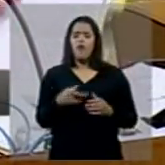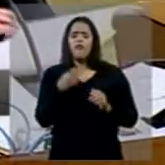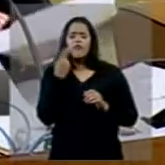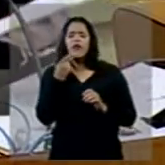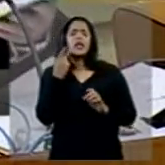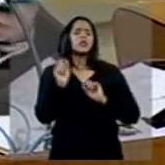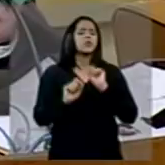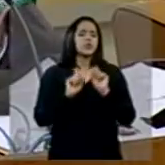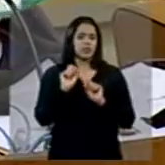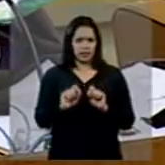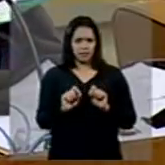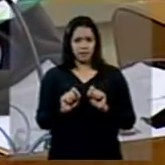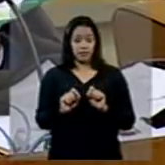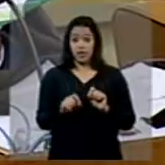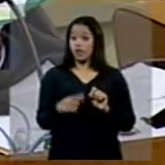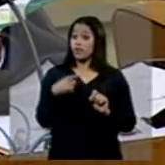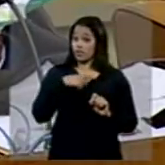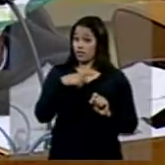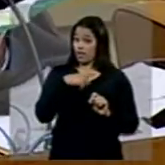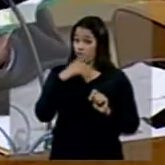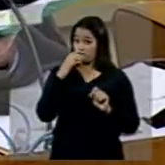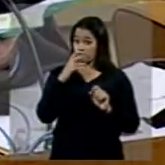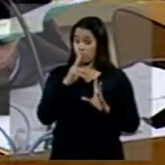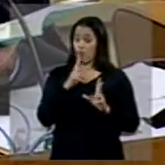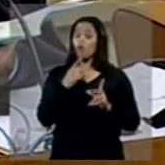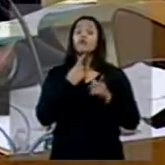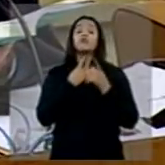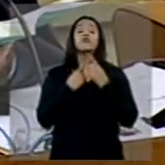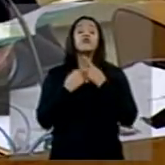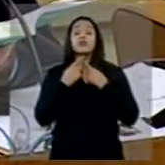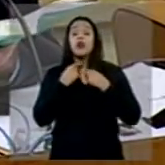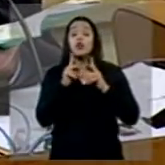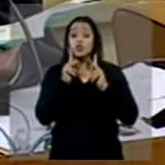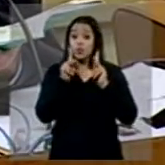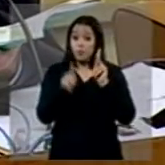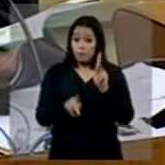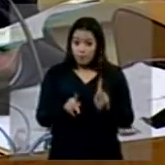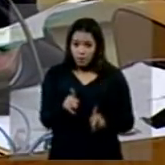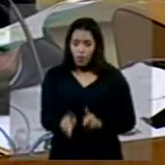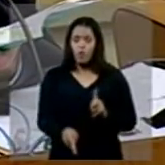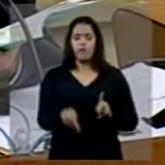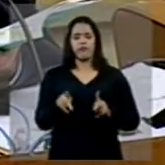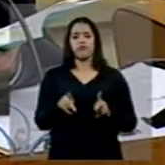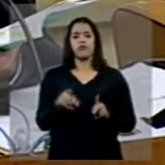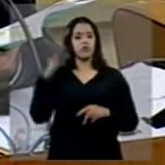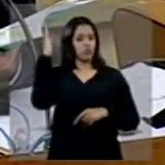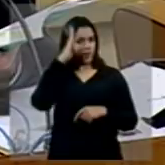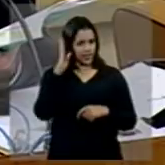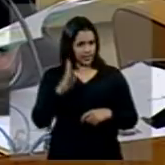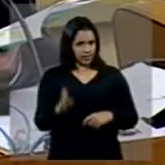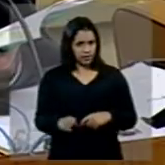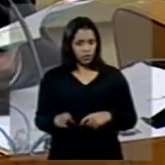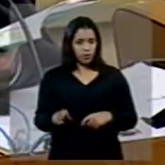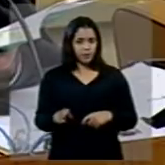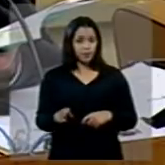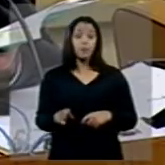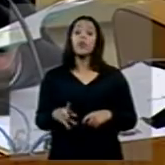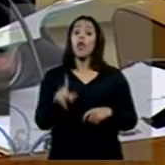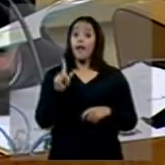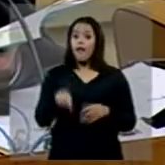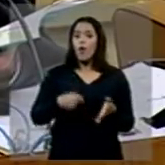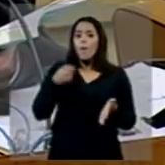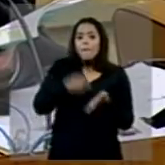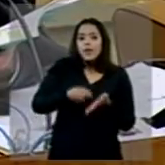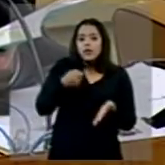Federal? Para exercer essa soberania popular, que é um dos princípios fundantes da República Federativa do Brasil, é